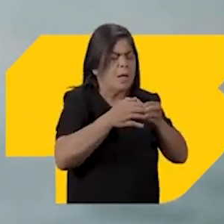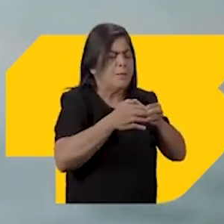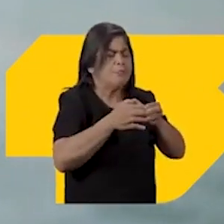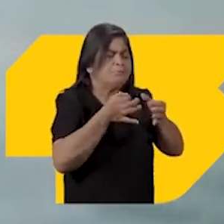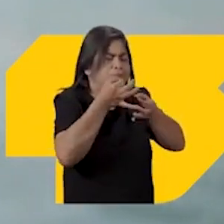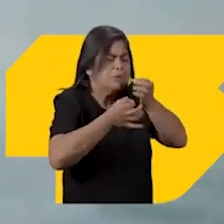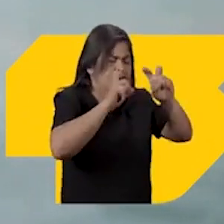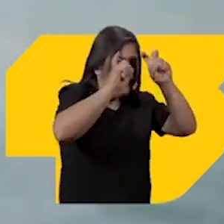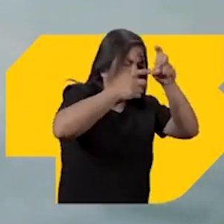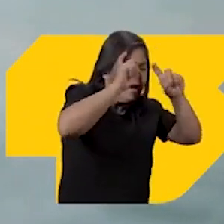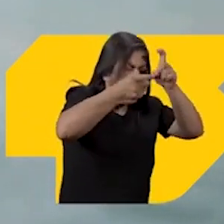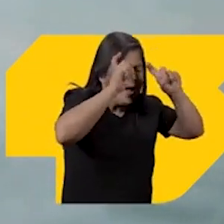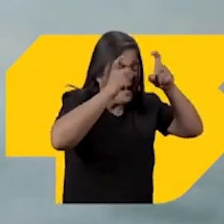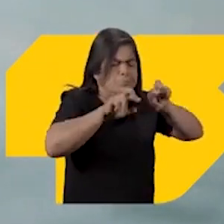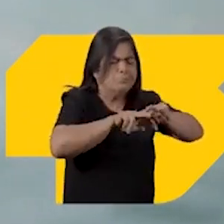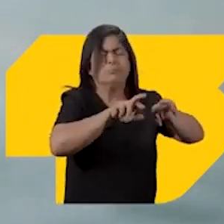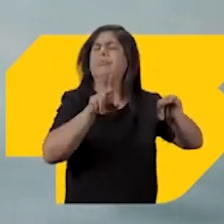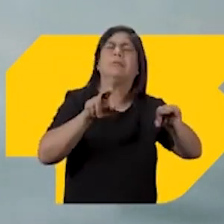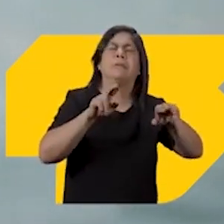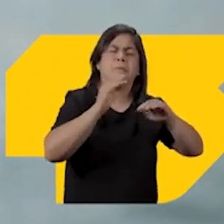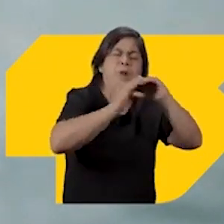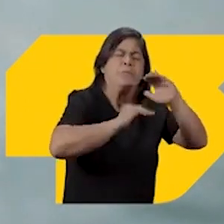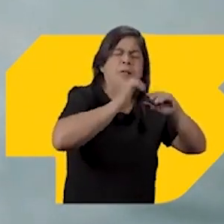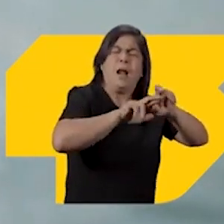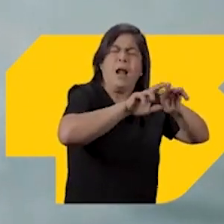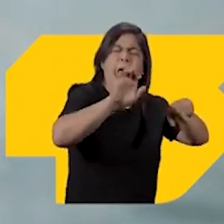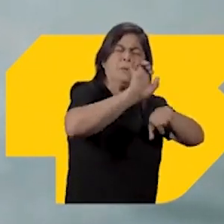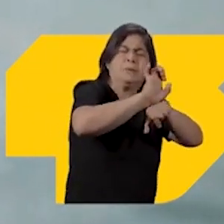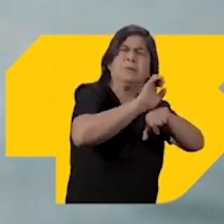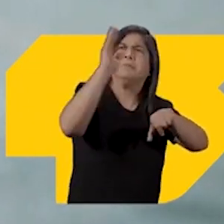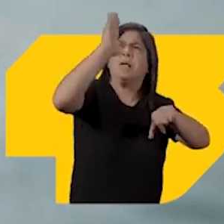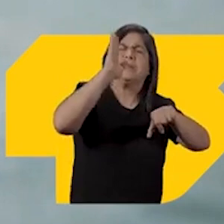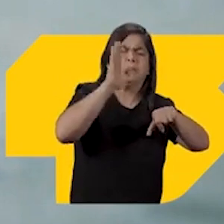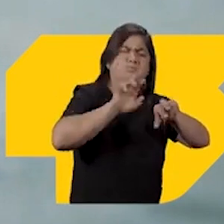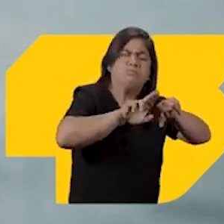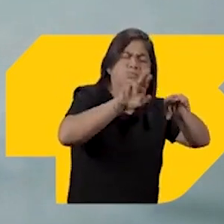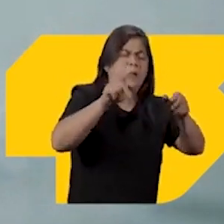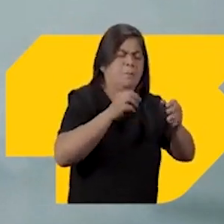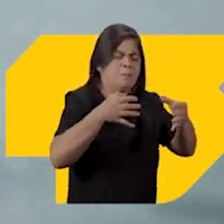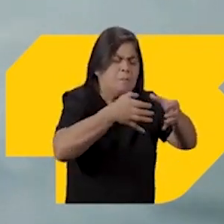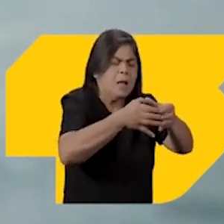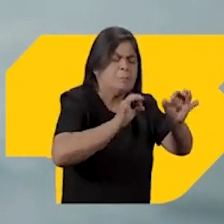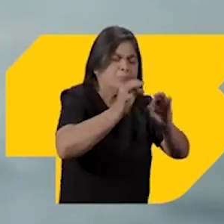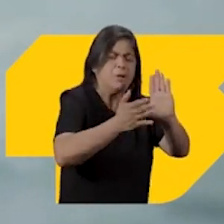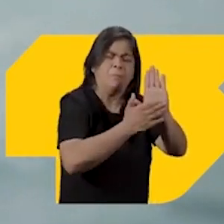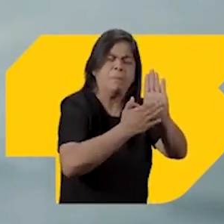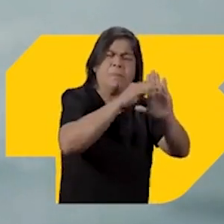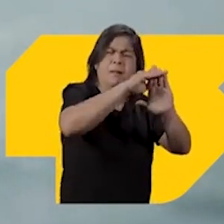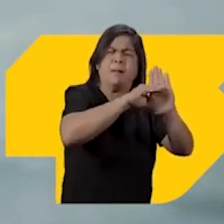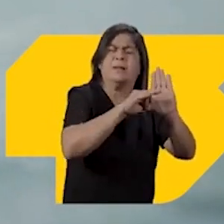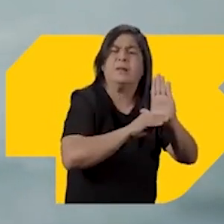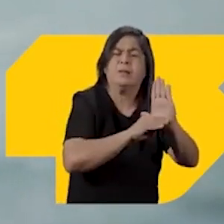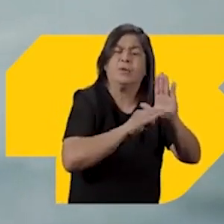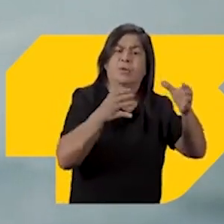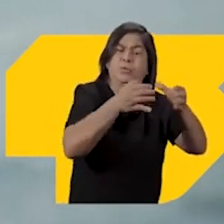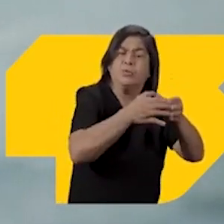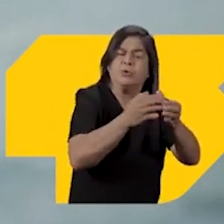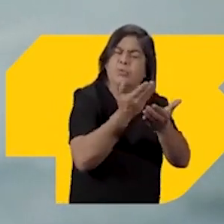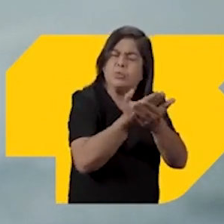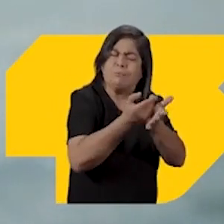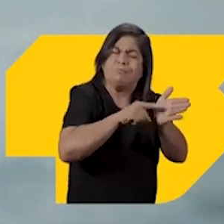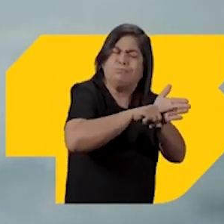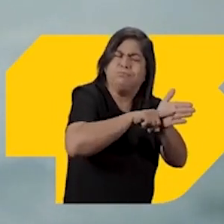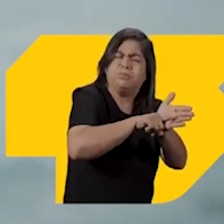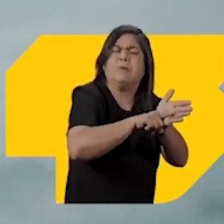em outros lugares e me reuni com uma equipe de especialistas, alguns dos mais preparados do estado e do país, para montar um grande